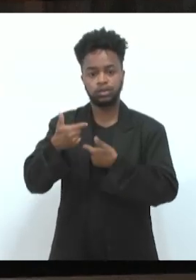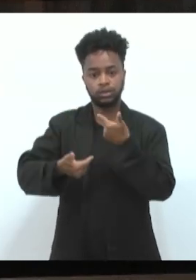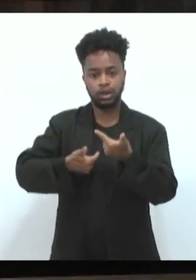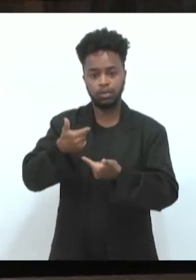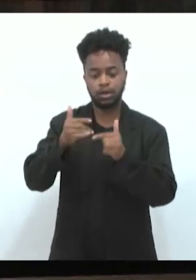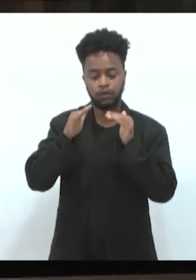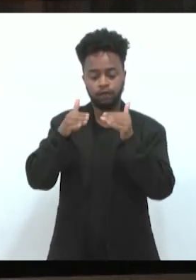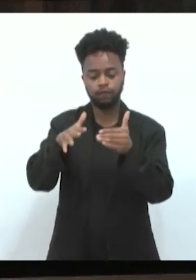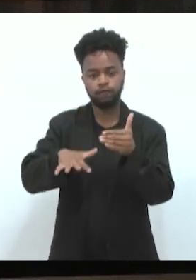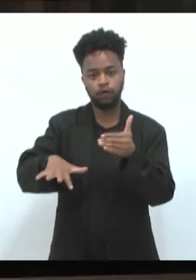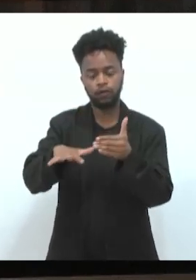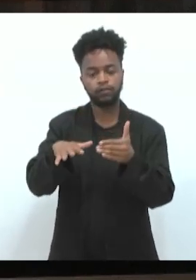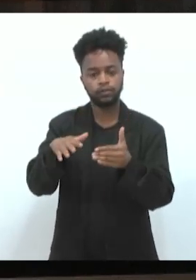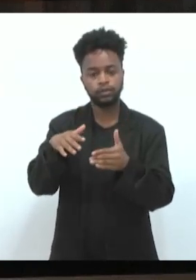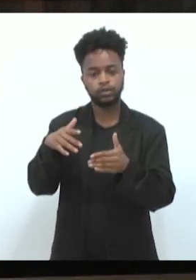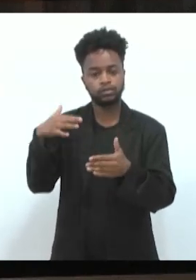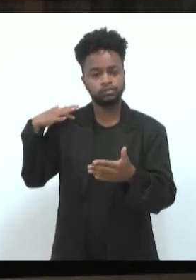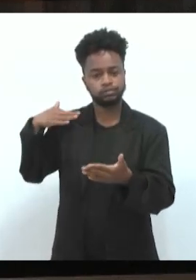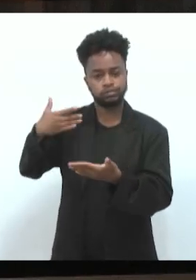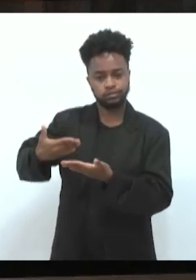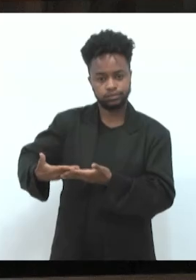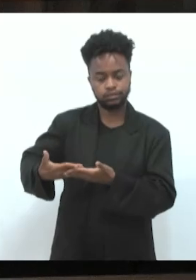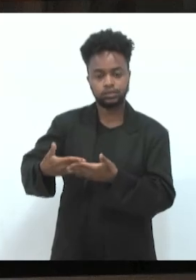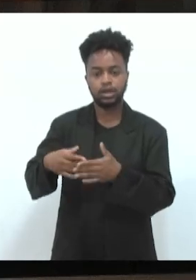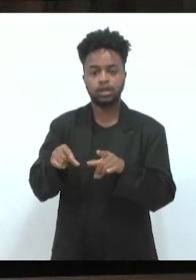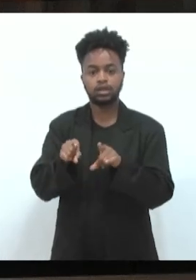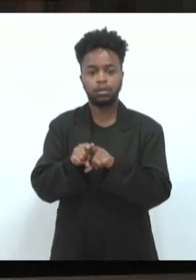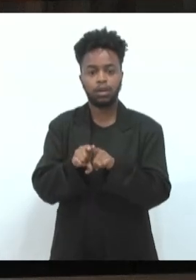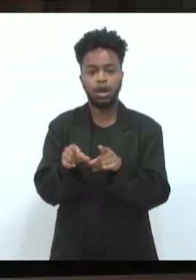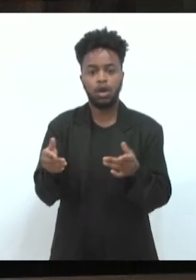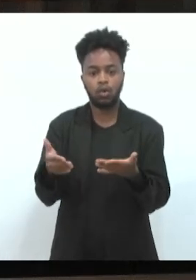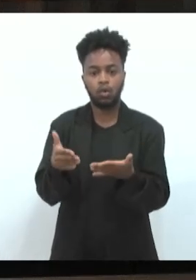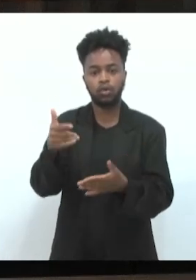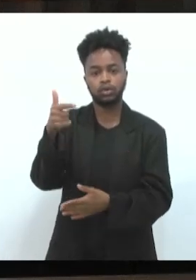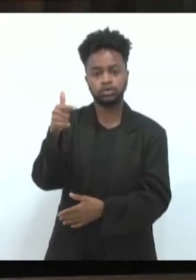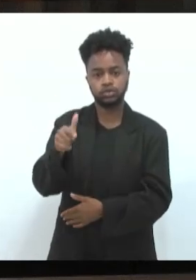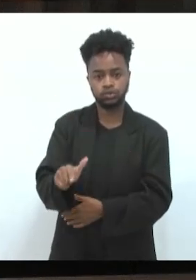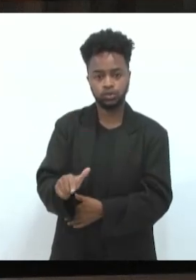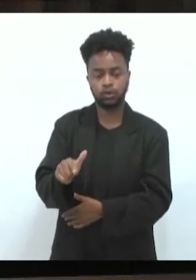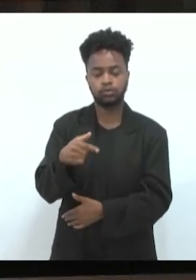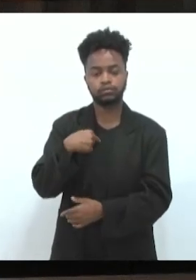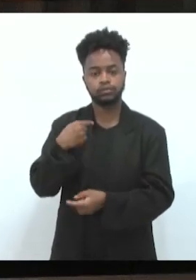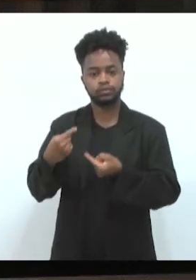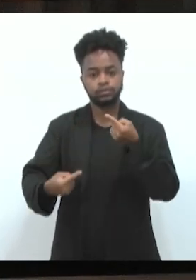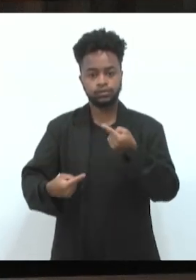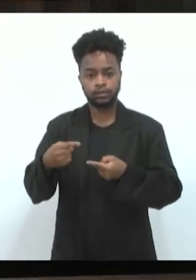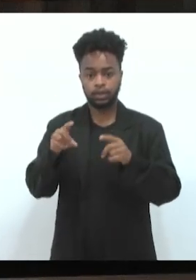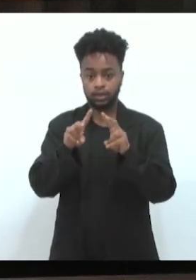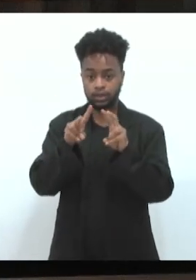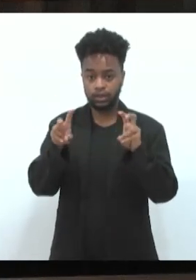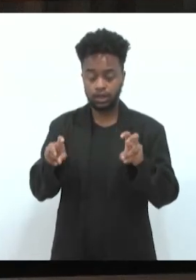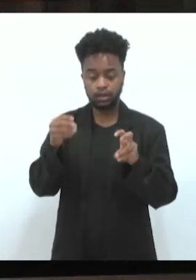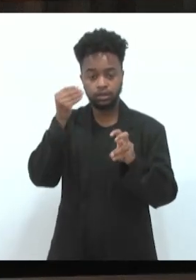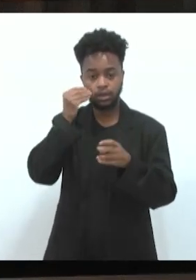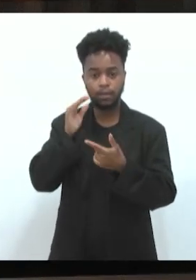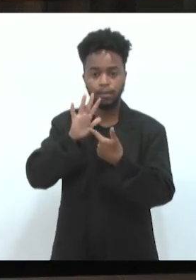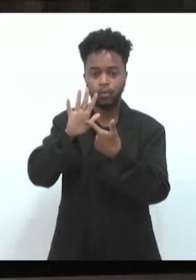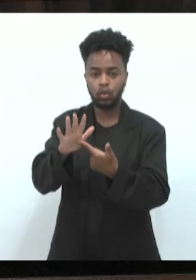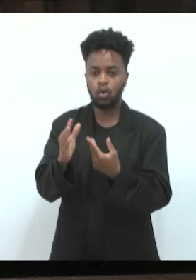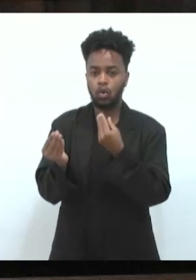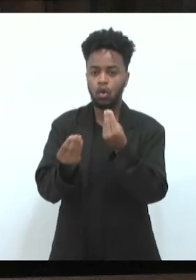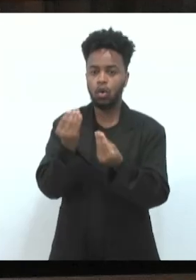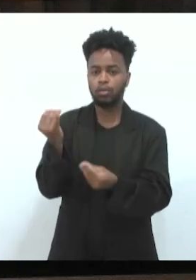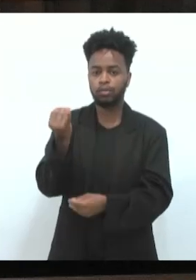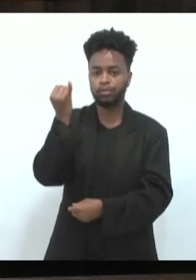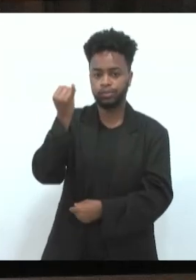isso desde a ocorrência dessas chuvas e, mais uma vez, trato desse tema para expor a